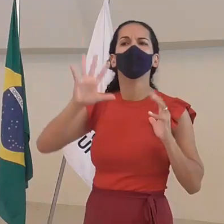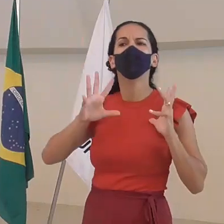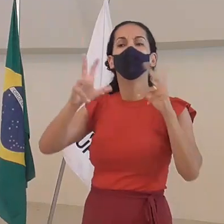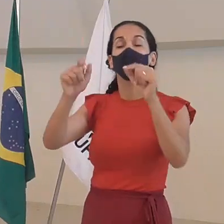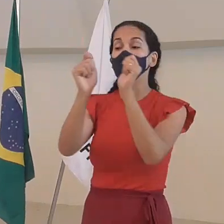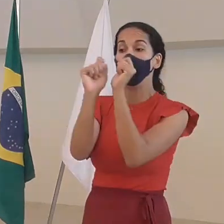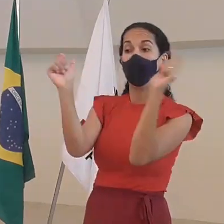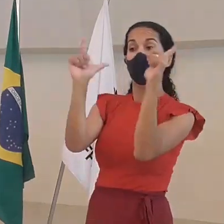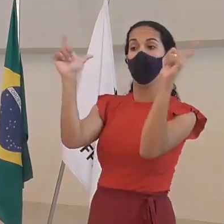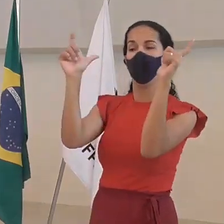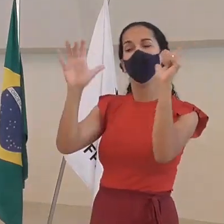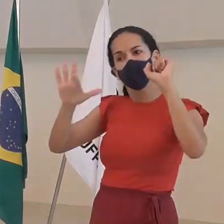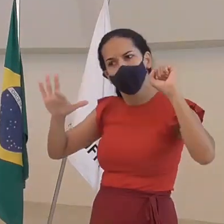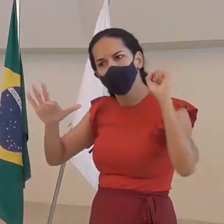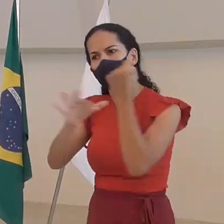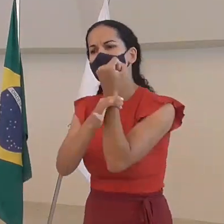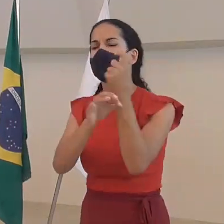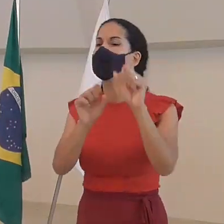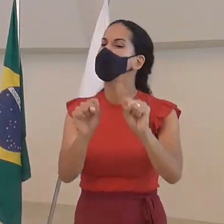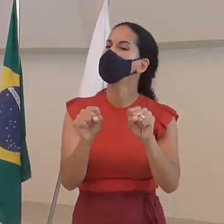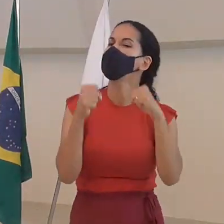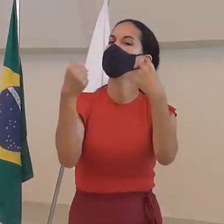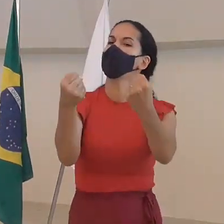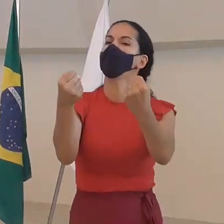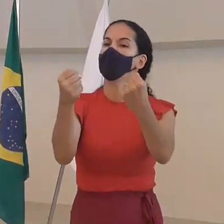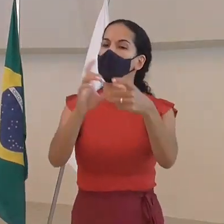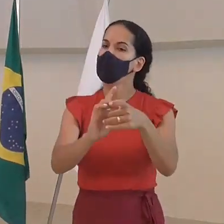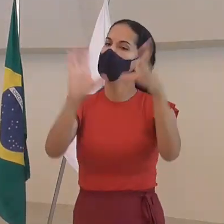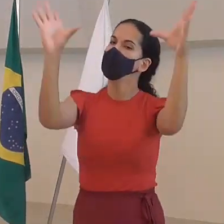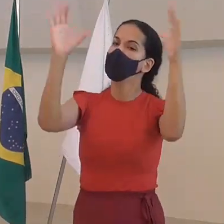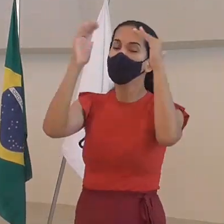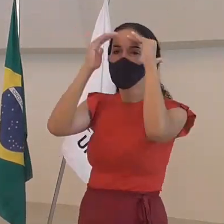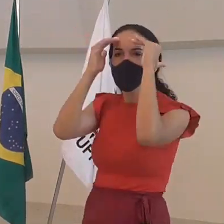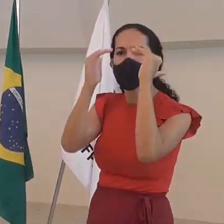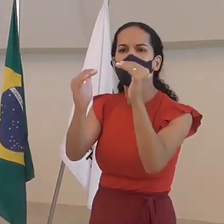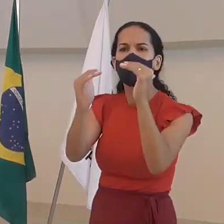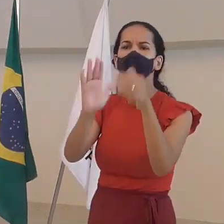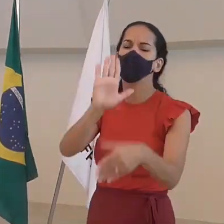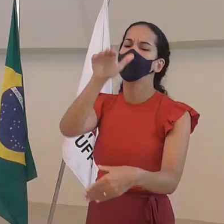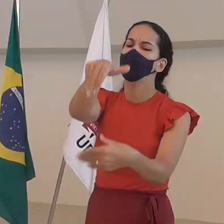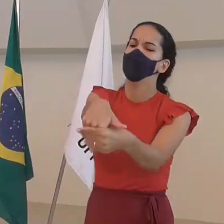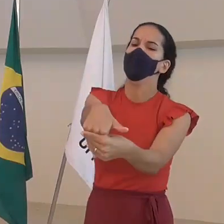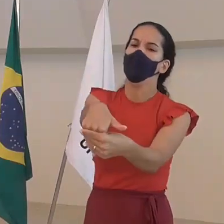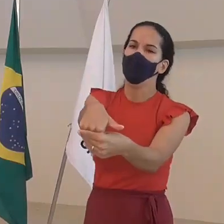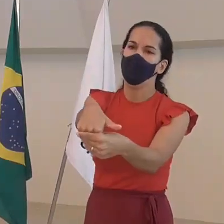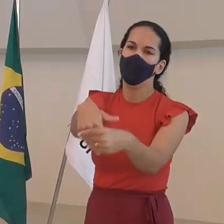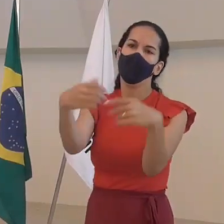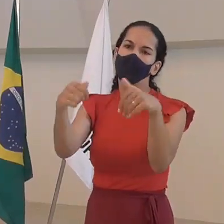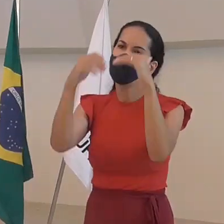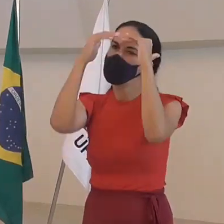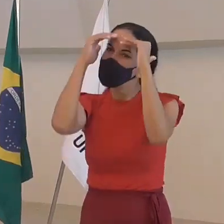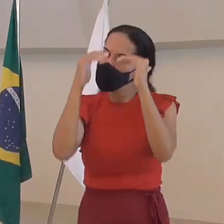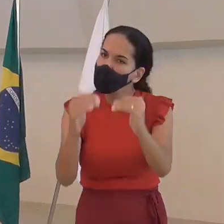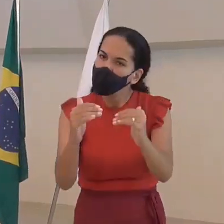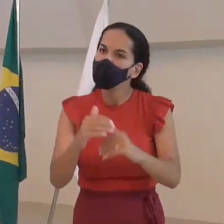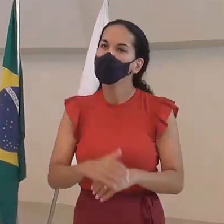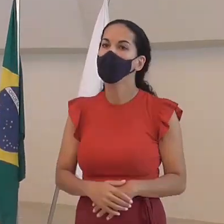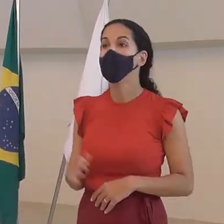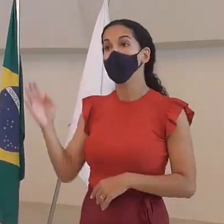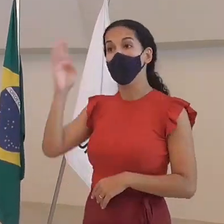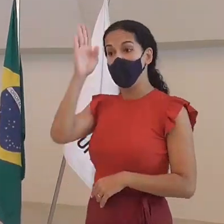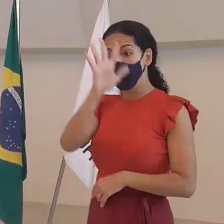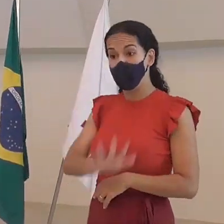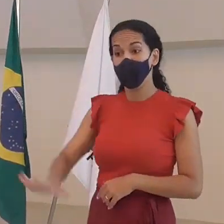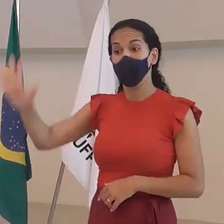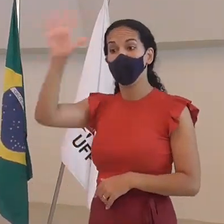ficarem alerta na defesa da democracia e do respeito aos resultados das eleições. No Brasil atual,